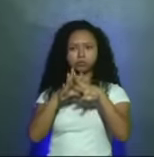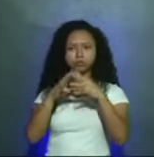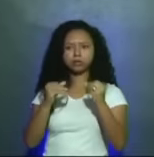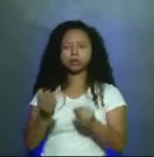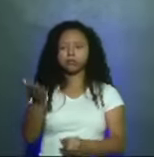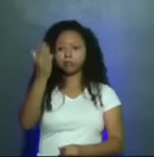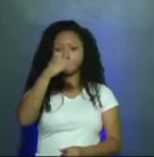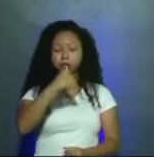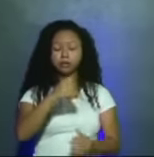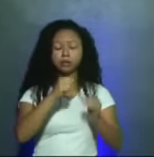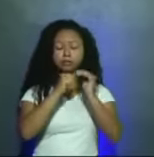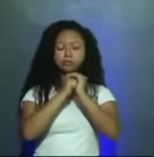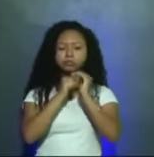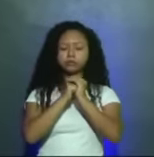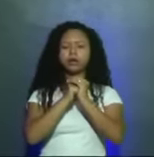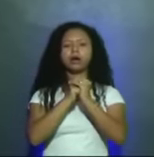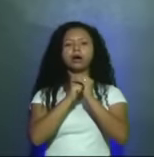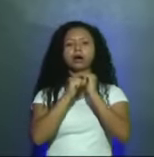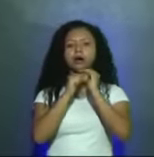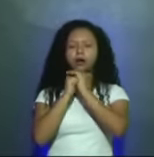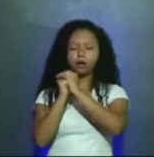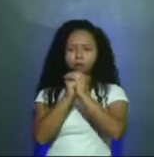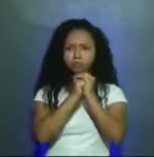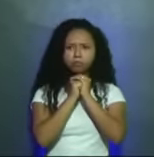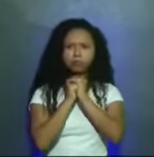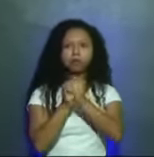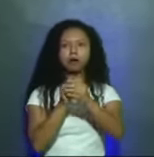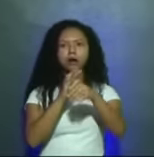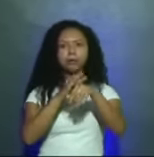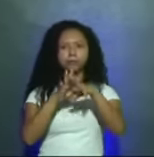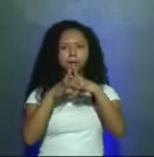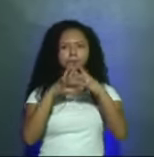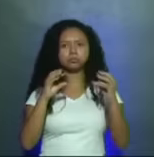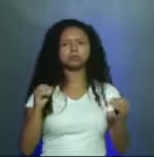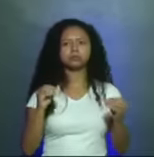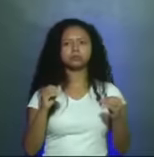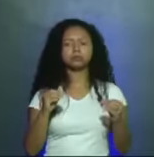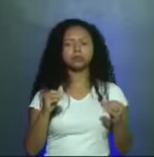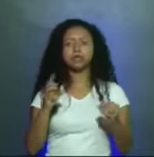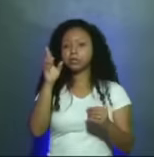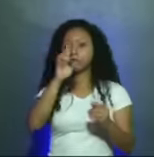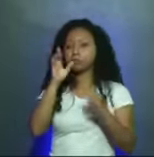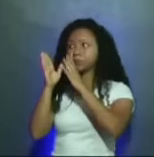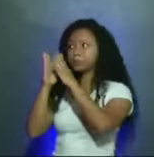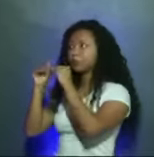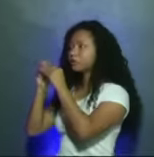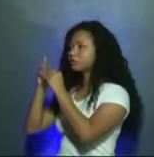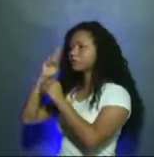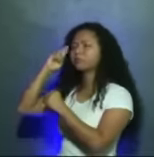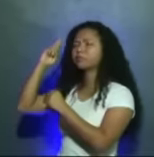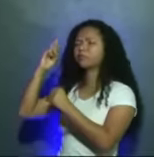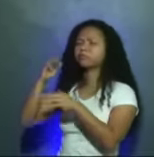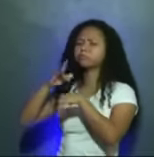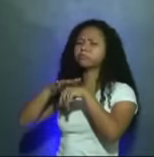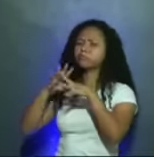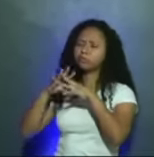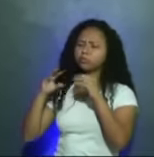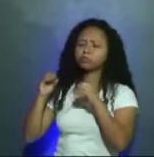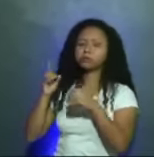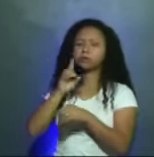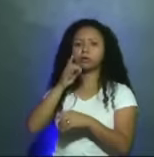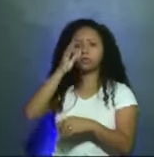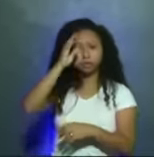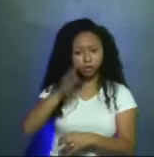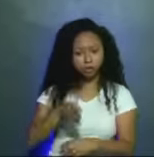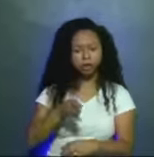Aplique a sua fé, porque nós não vamos estar pedindo Deus para nos curar, Ele já curou. Você vai estar tomando posse da sua cura hoje. Você